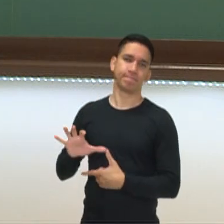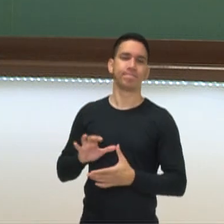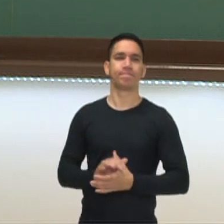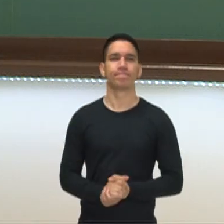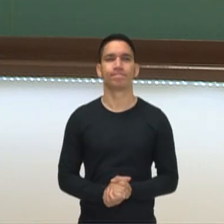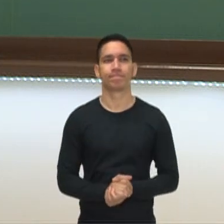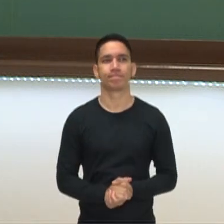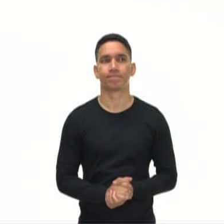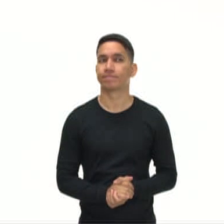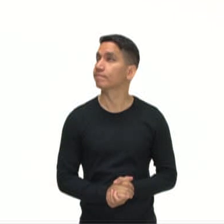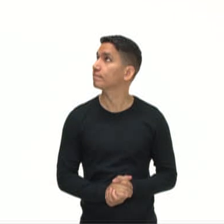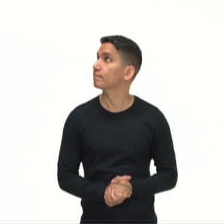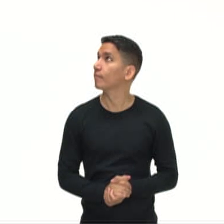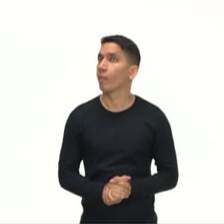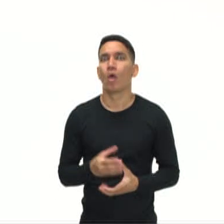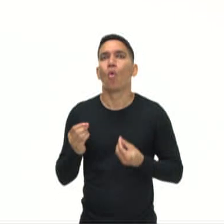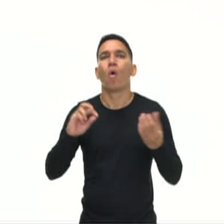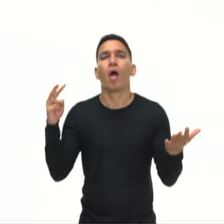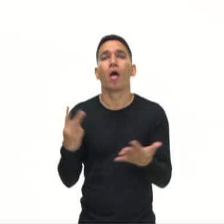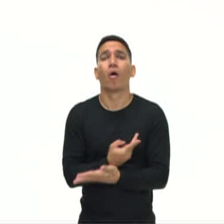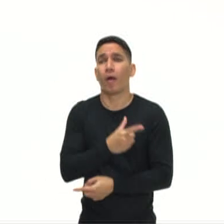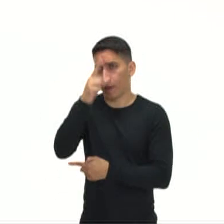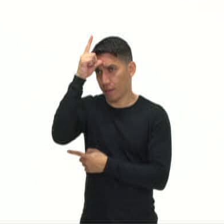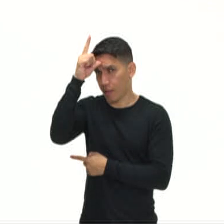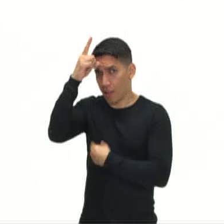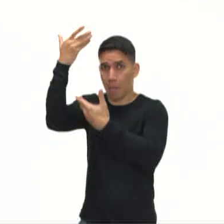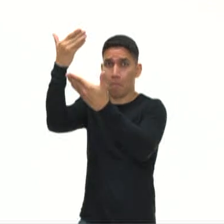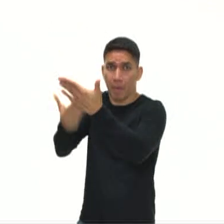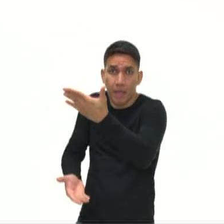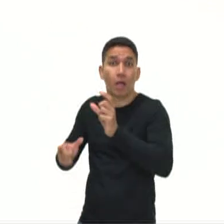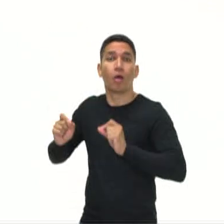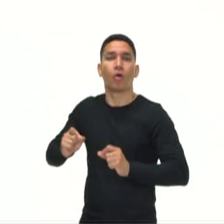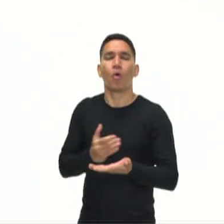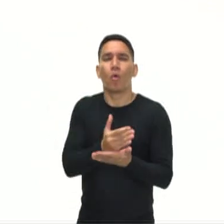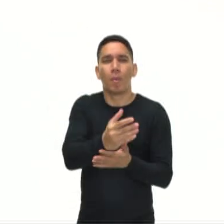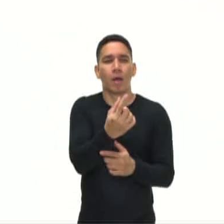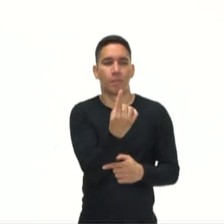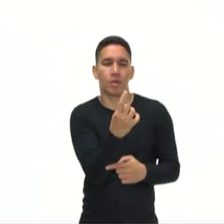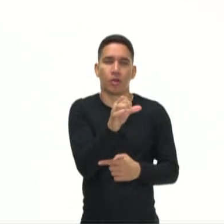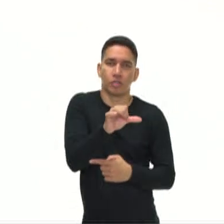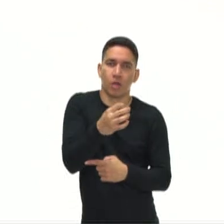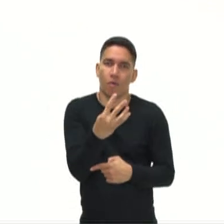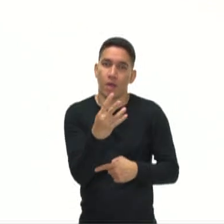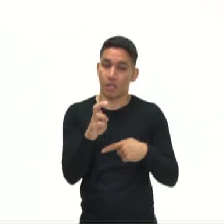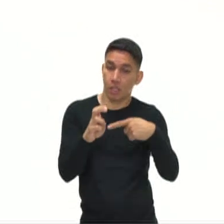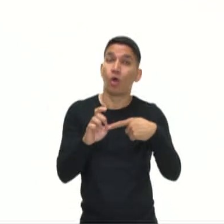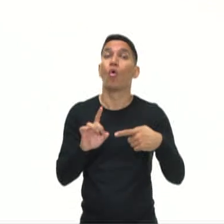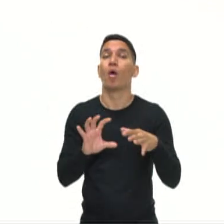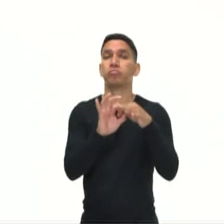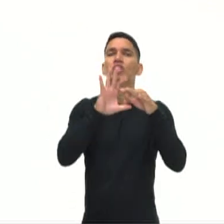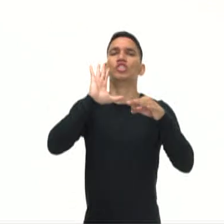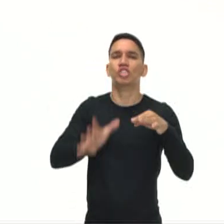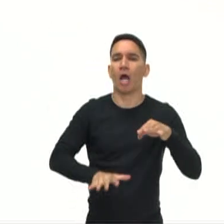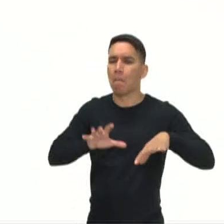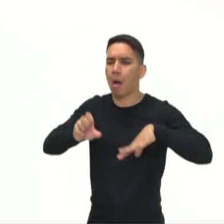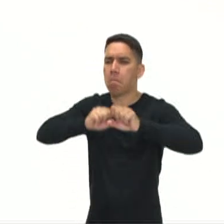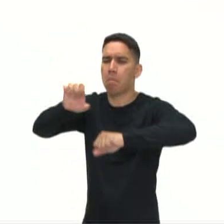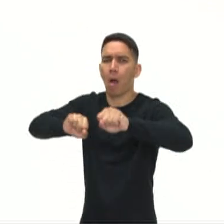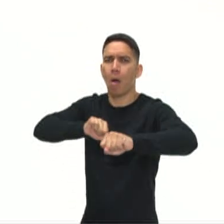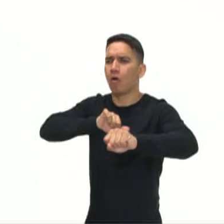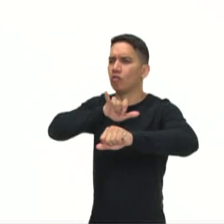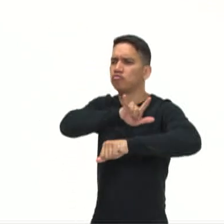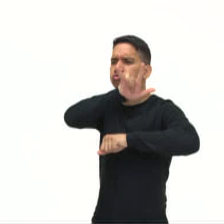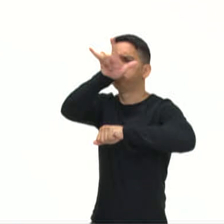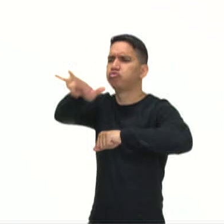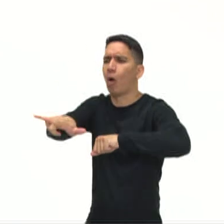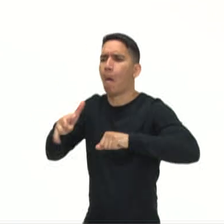cercada. Quando que vai ser a derrota da Alemanha? No começo de 1945, os aliados já estavam bombardeando, já